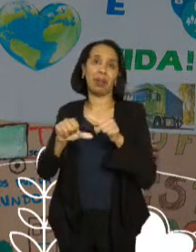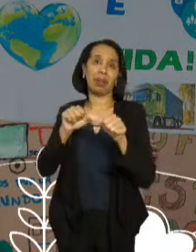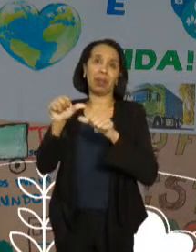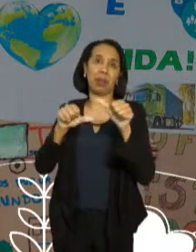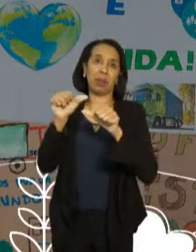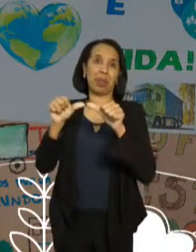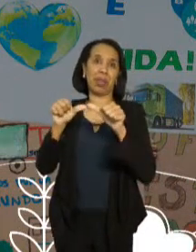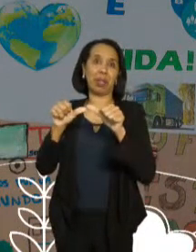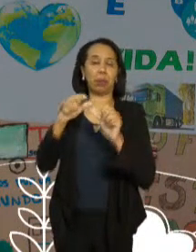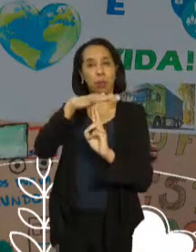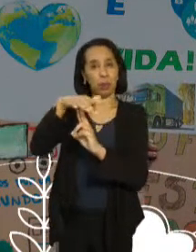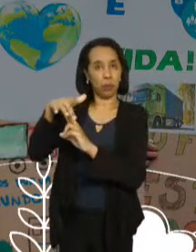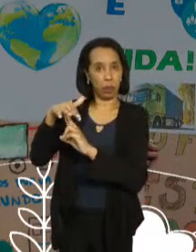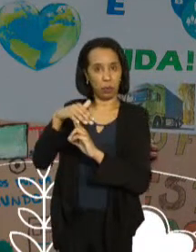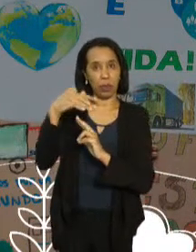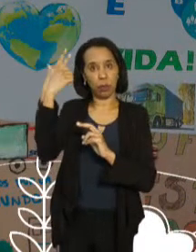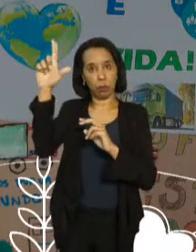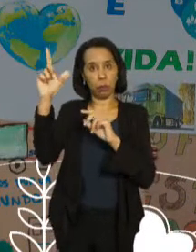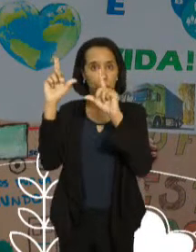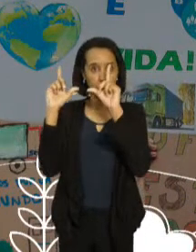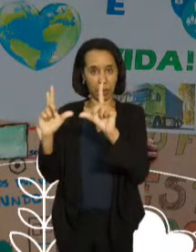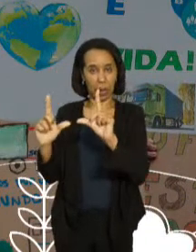de vista ambiental. Próximo slide.